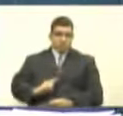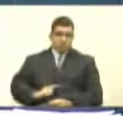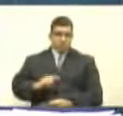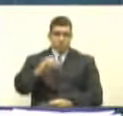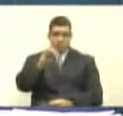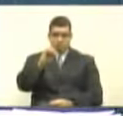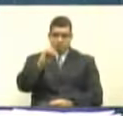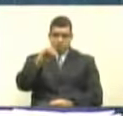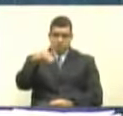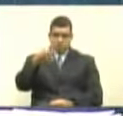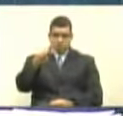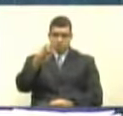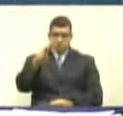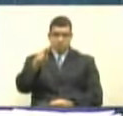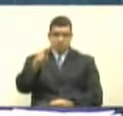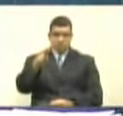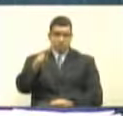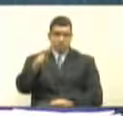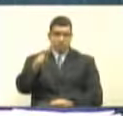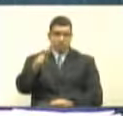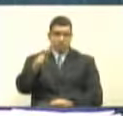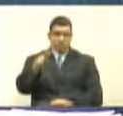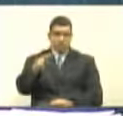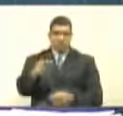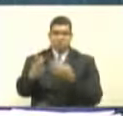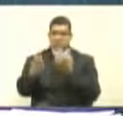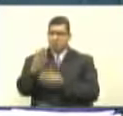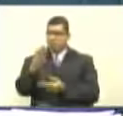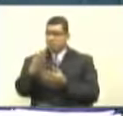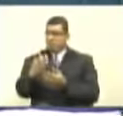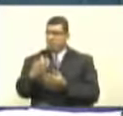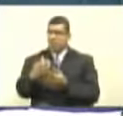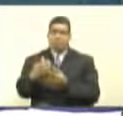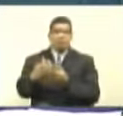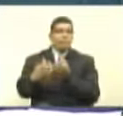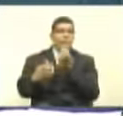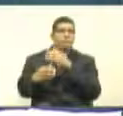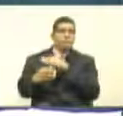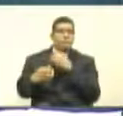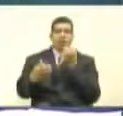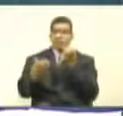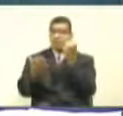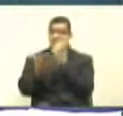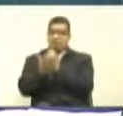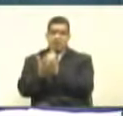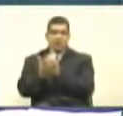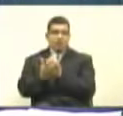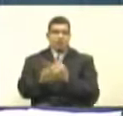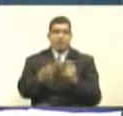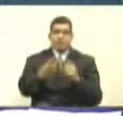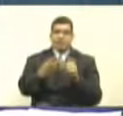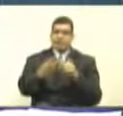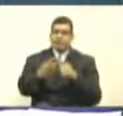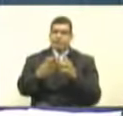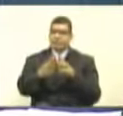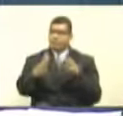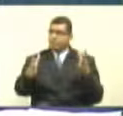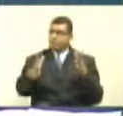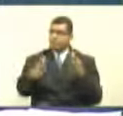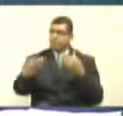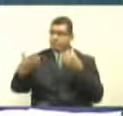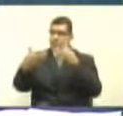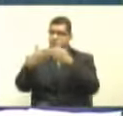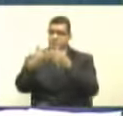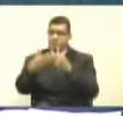Aziz, deputado Sidney Leite, foi covardemente apunhalado por 2 de seus mais